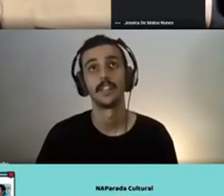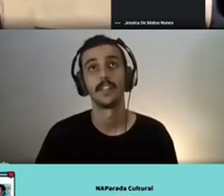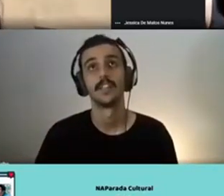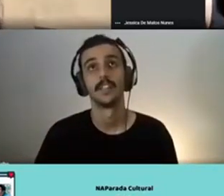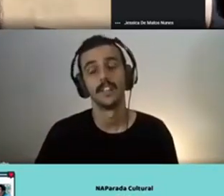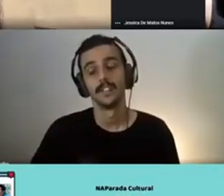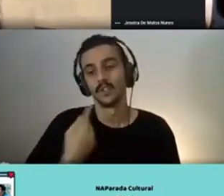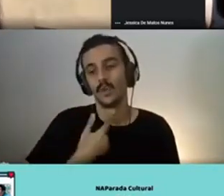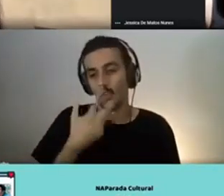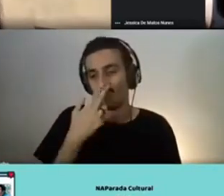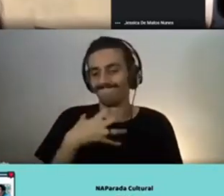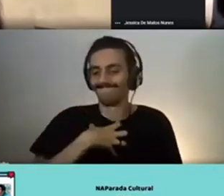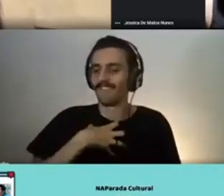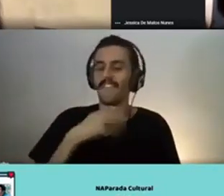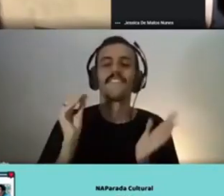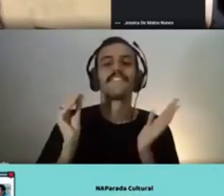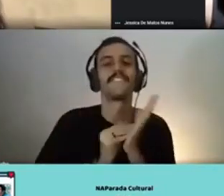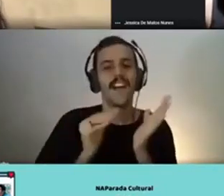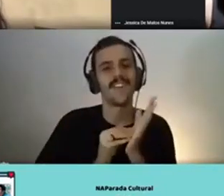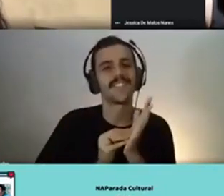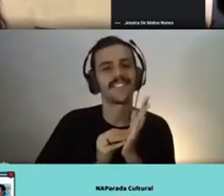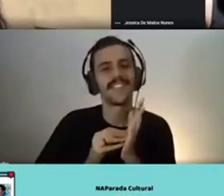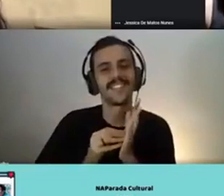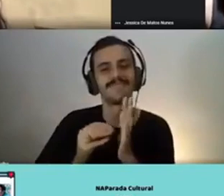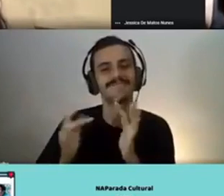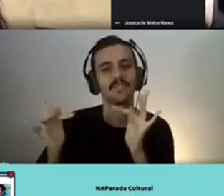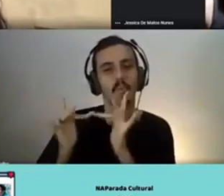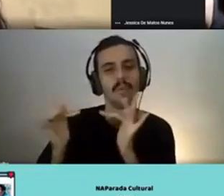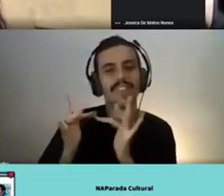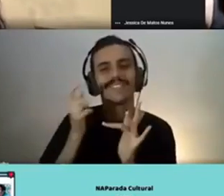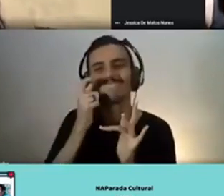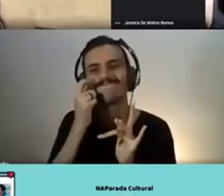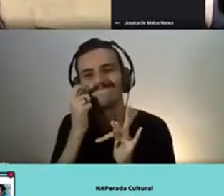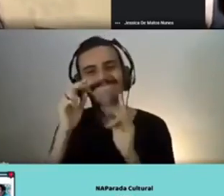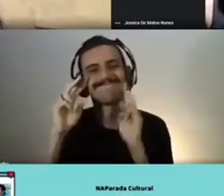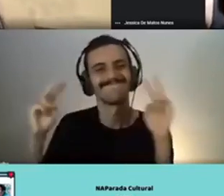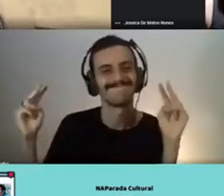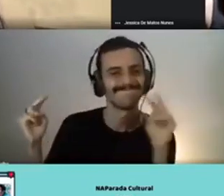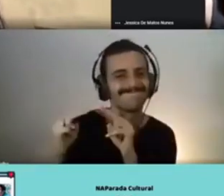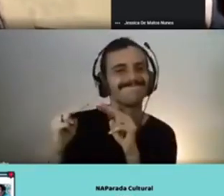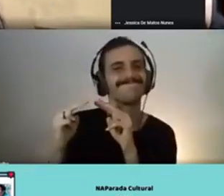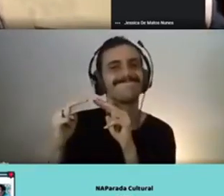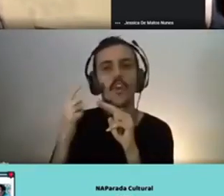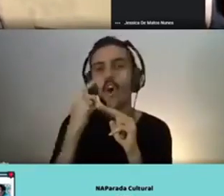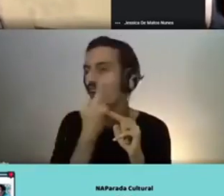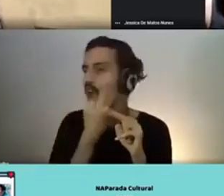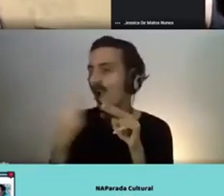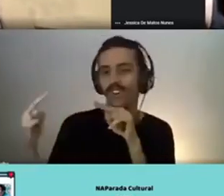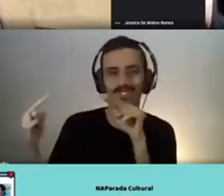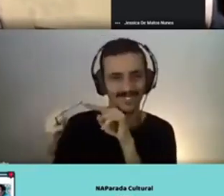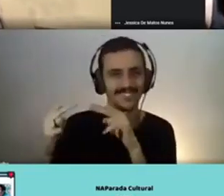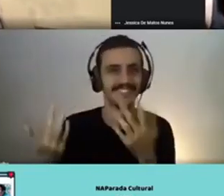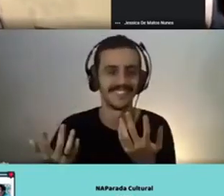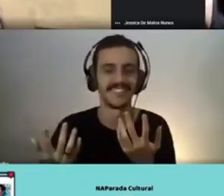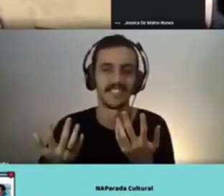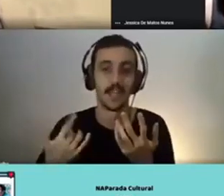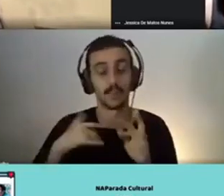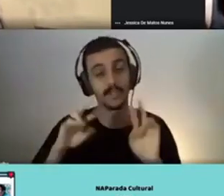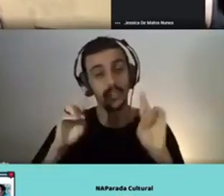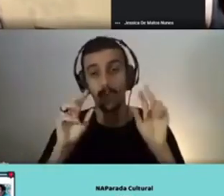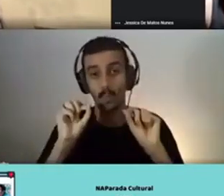falta, né? E eu espero que quando o nosso retorno acontecer também a gente possa administrar